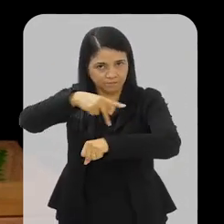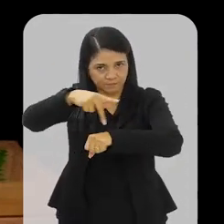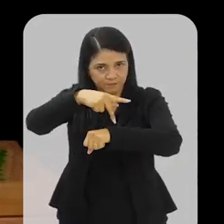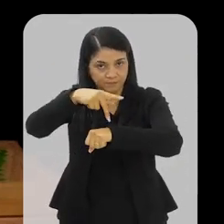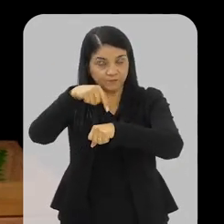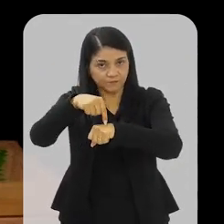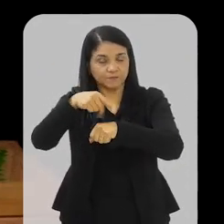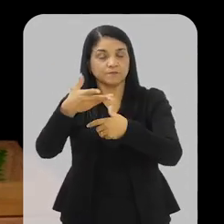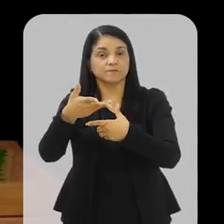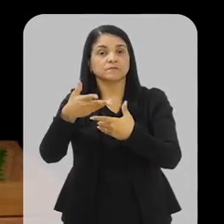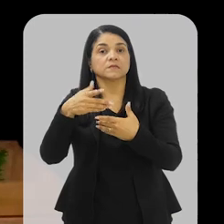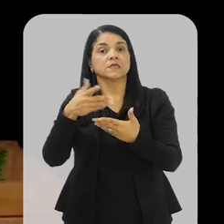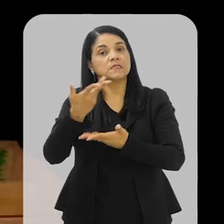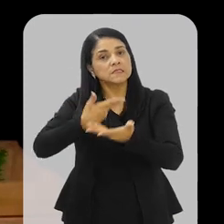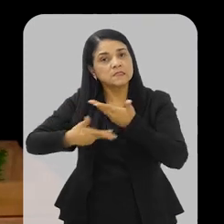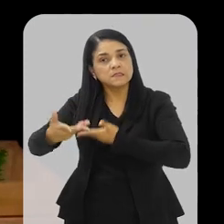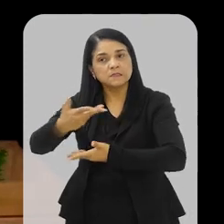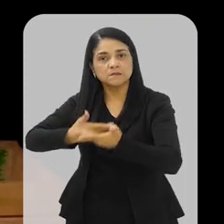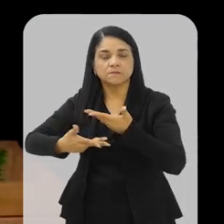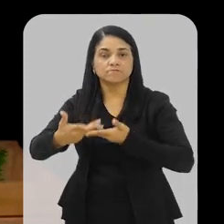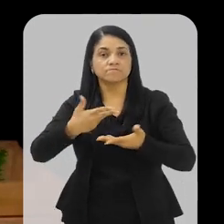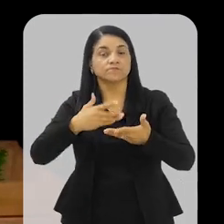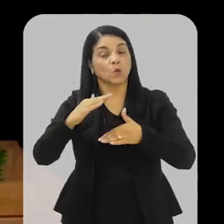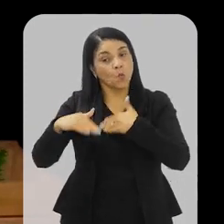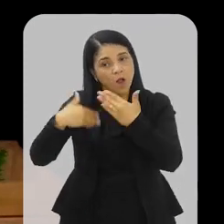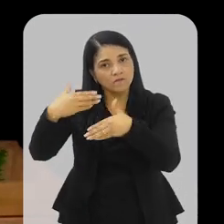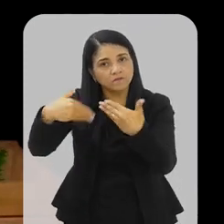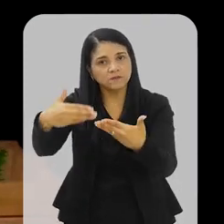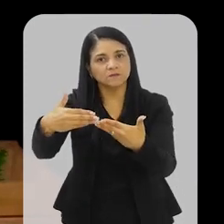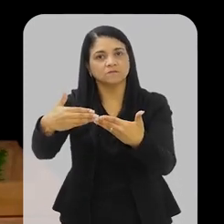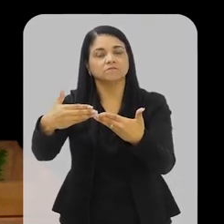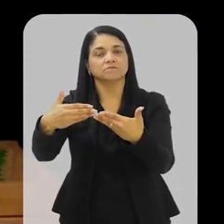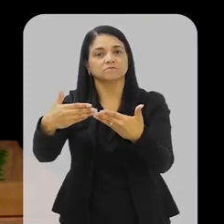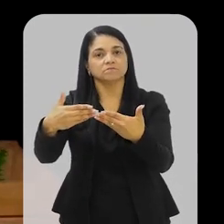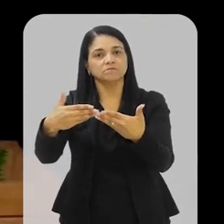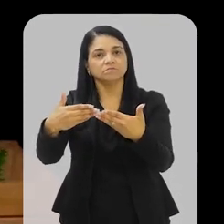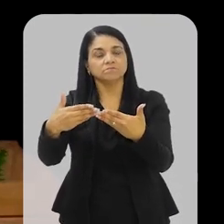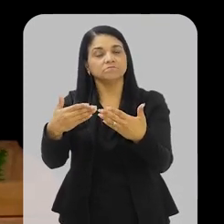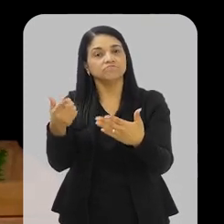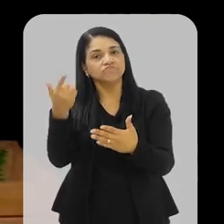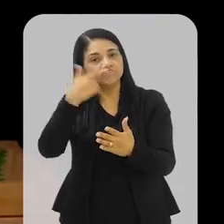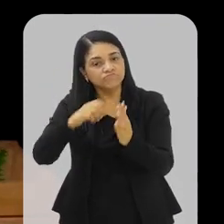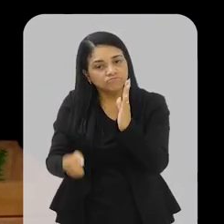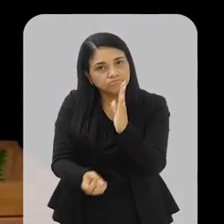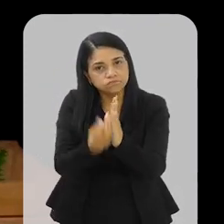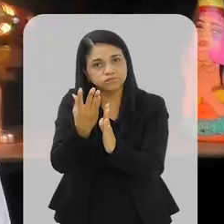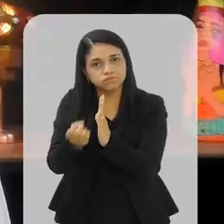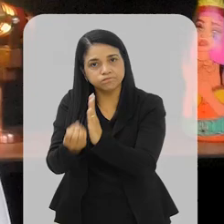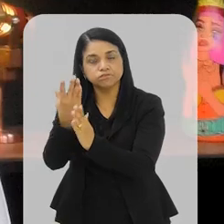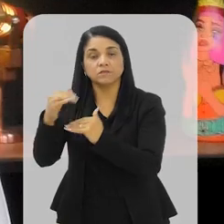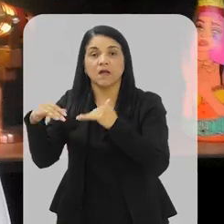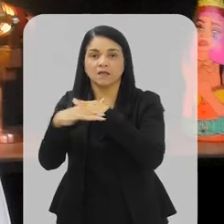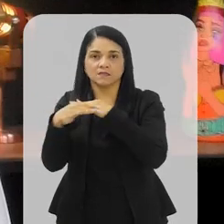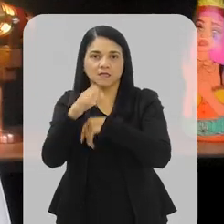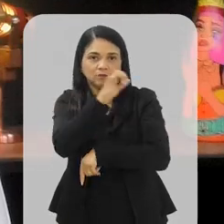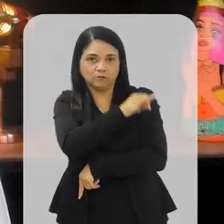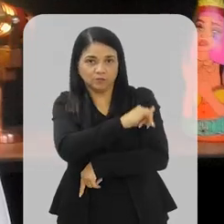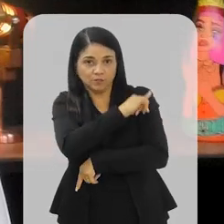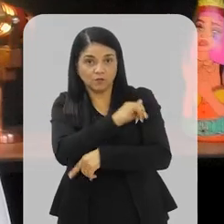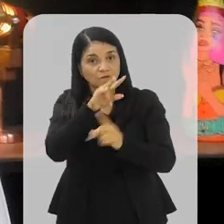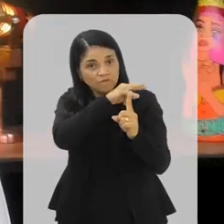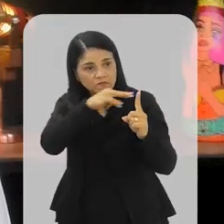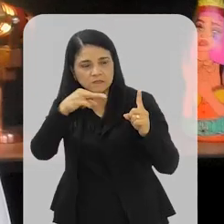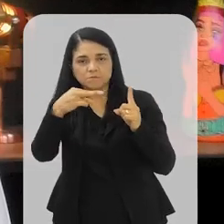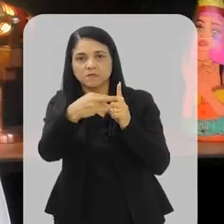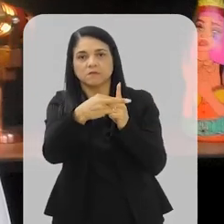fazer esse intercâmbio e esse avanço ele vai produz ir para a nossa cidade uma